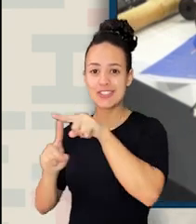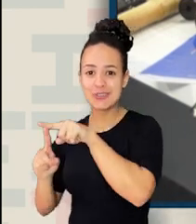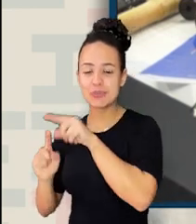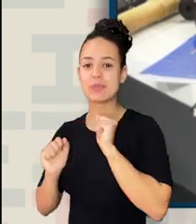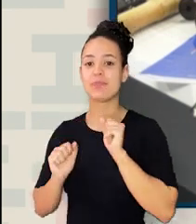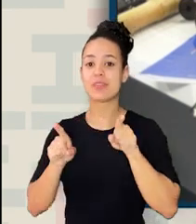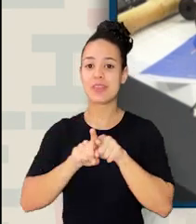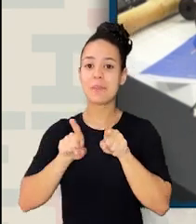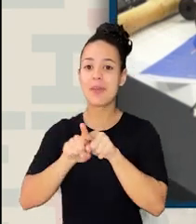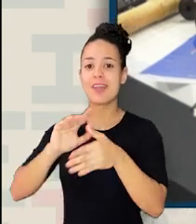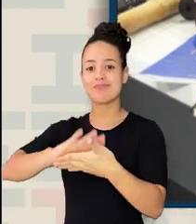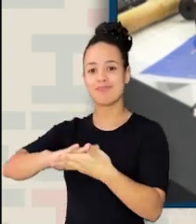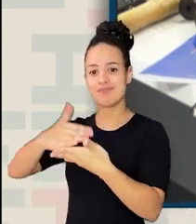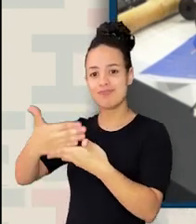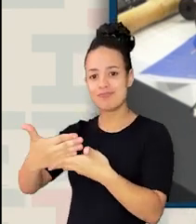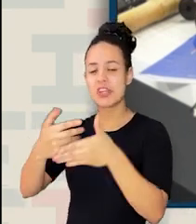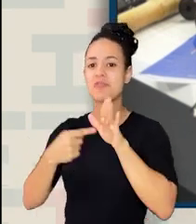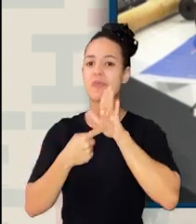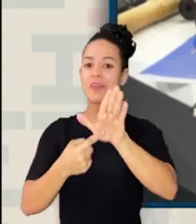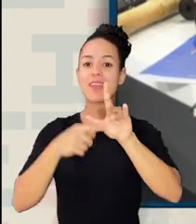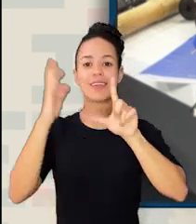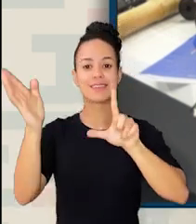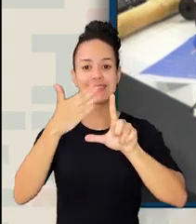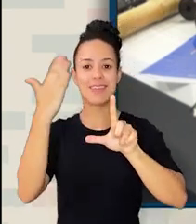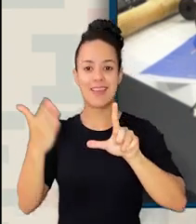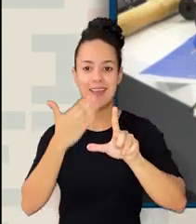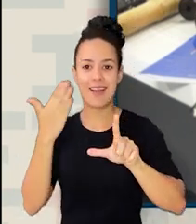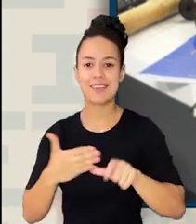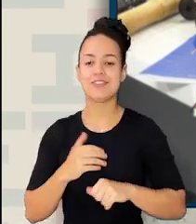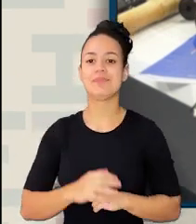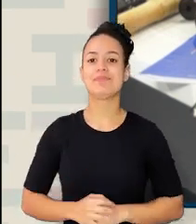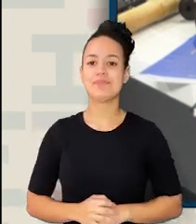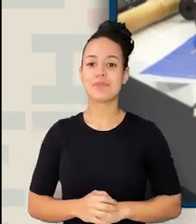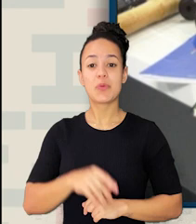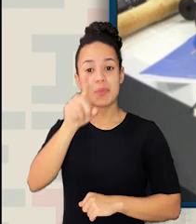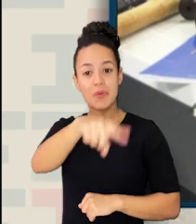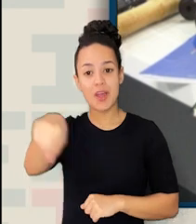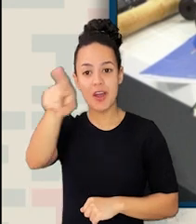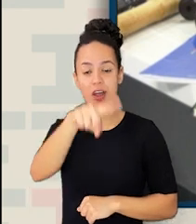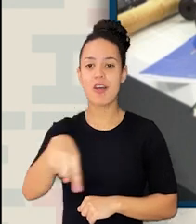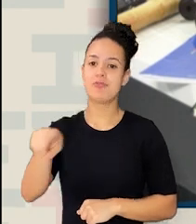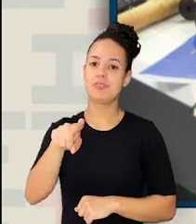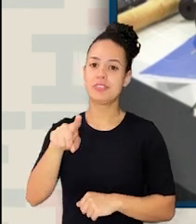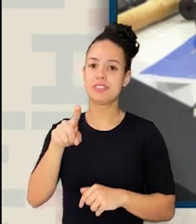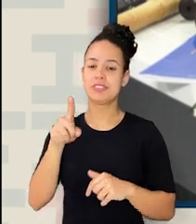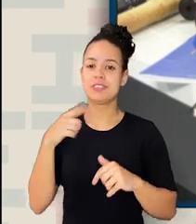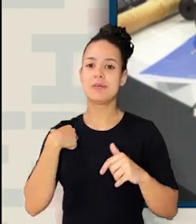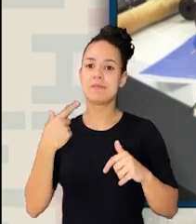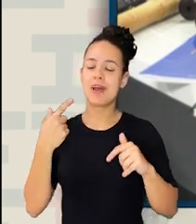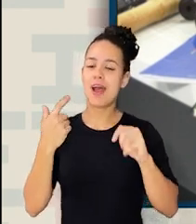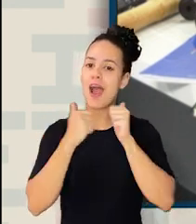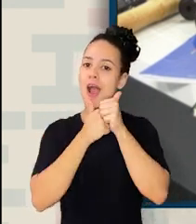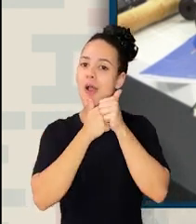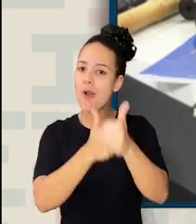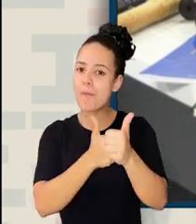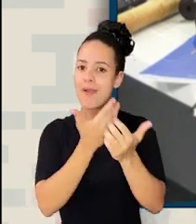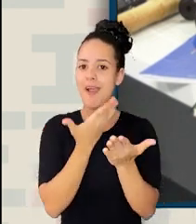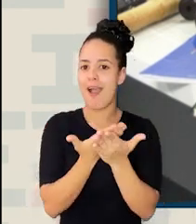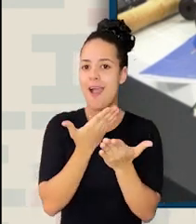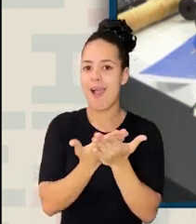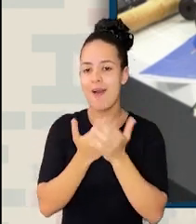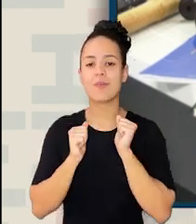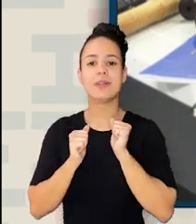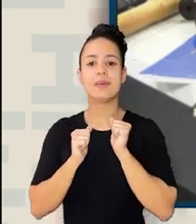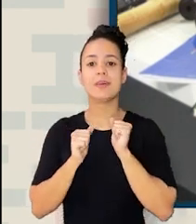um laptop onde eu vou exibir slides para vocês, para acompanhar um pouco a minha fala e